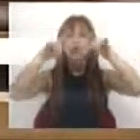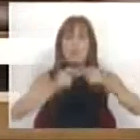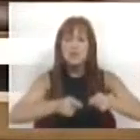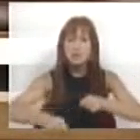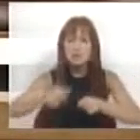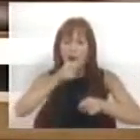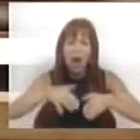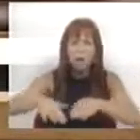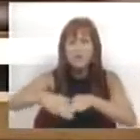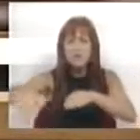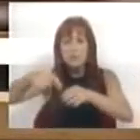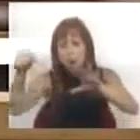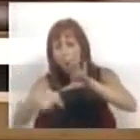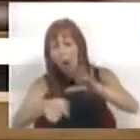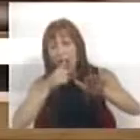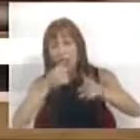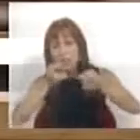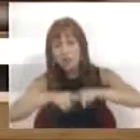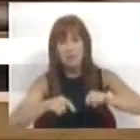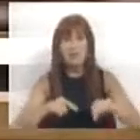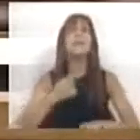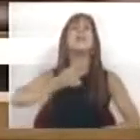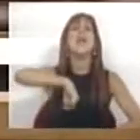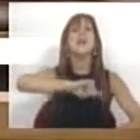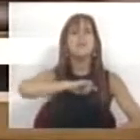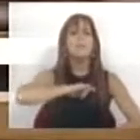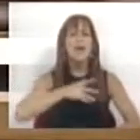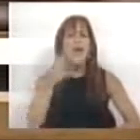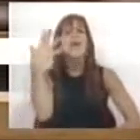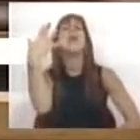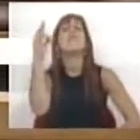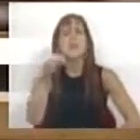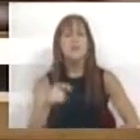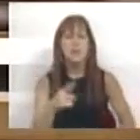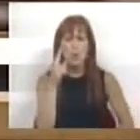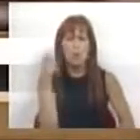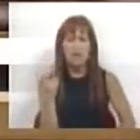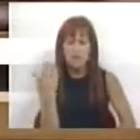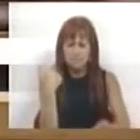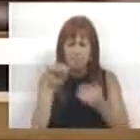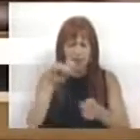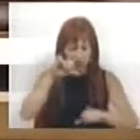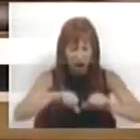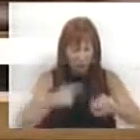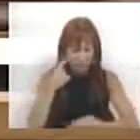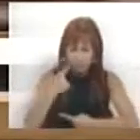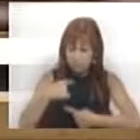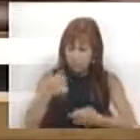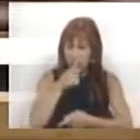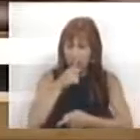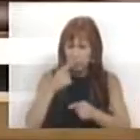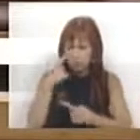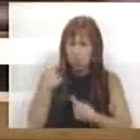linhas de águas superficiais e subterrâneas. E em Espanha e na França, mais de um terço das amostras na água revelaram